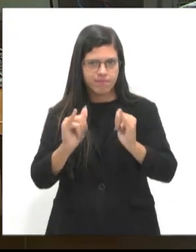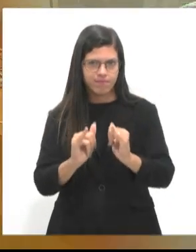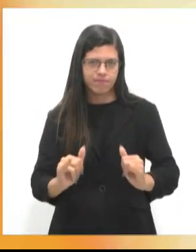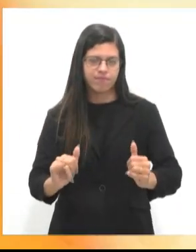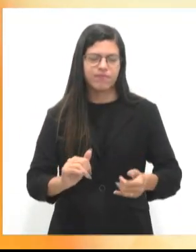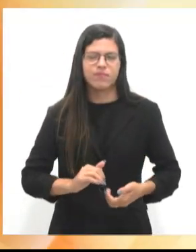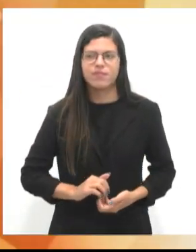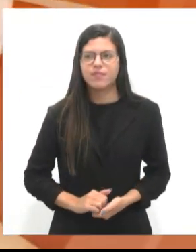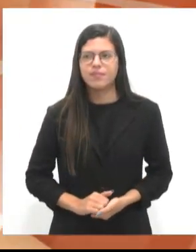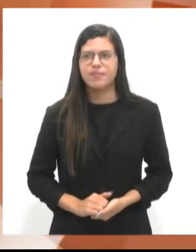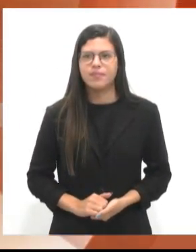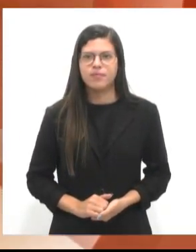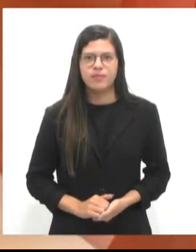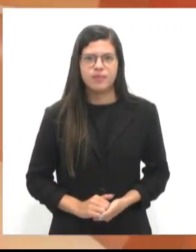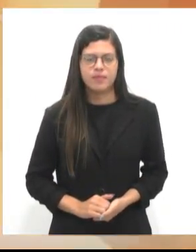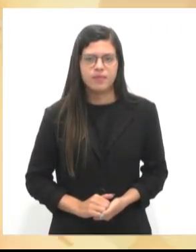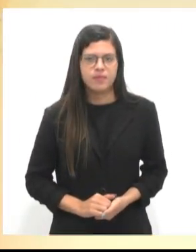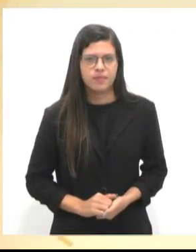hoje.